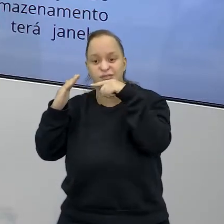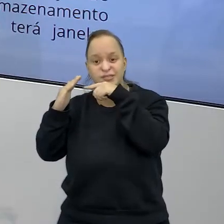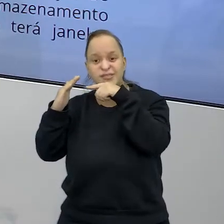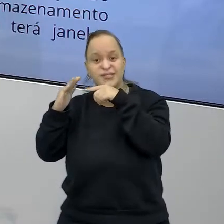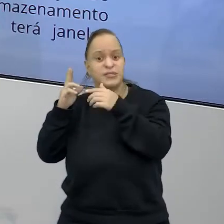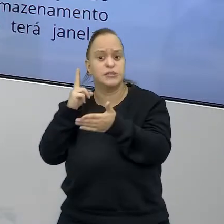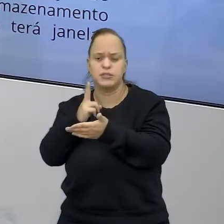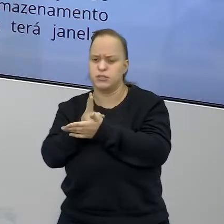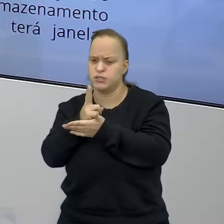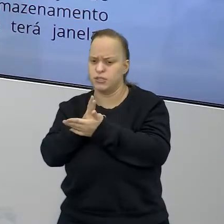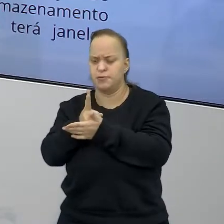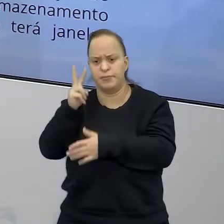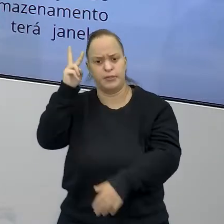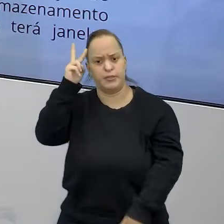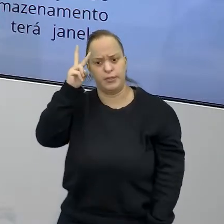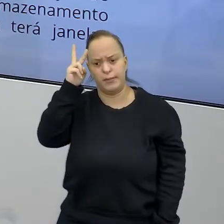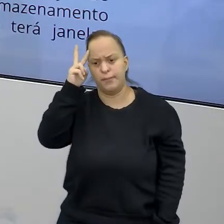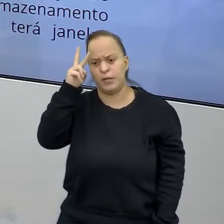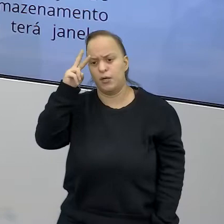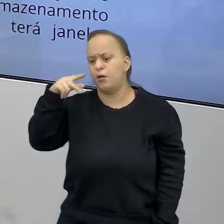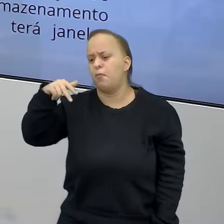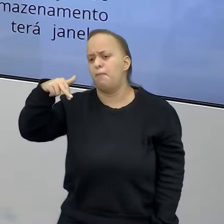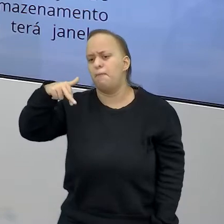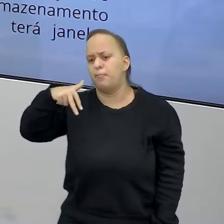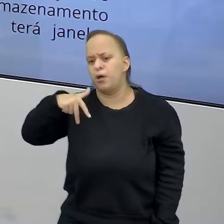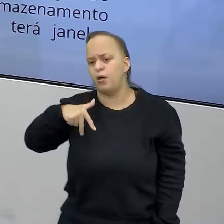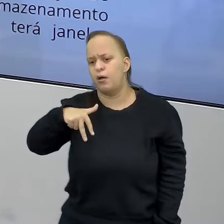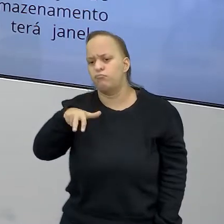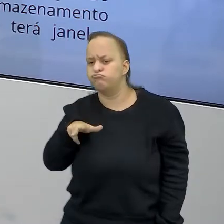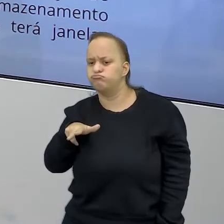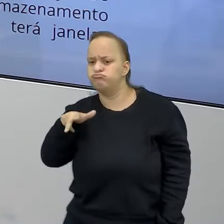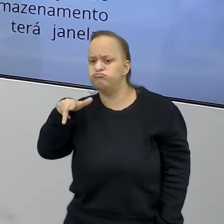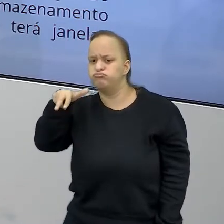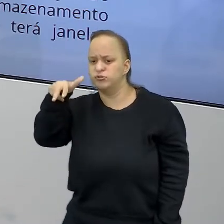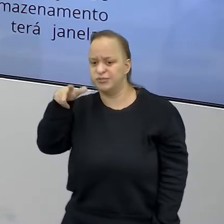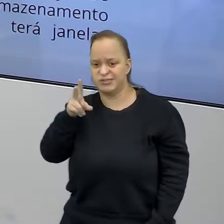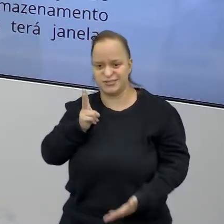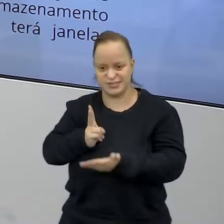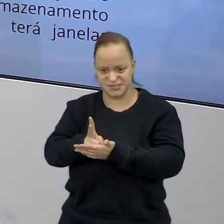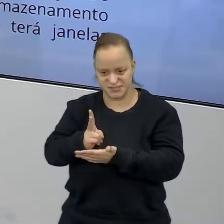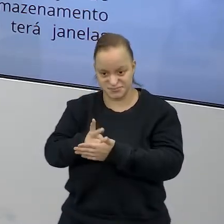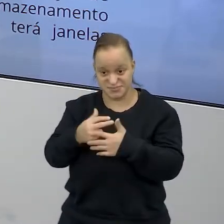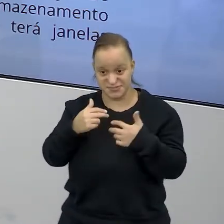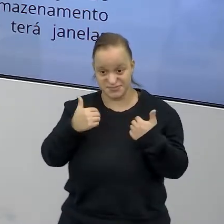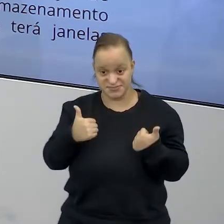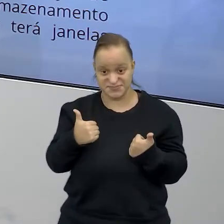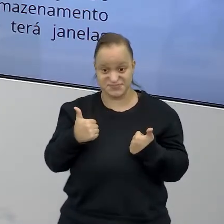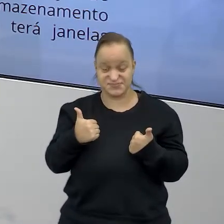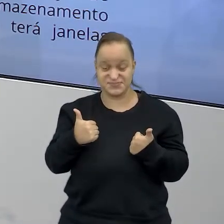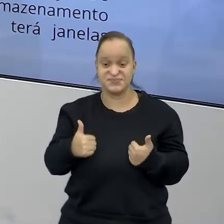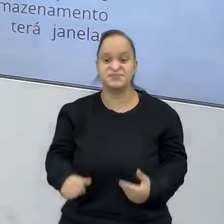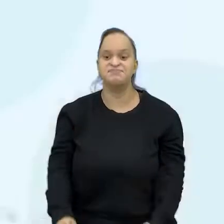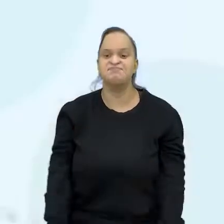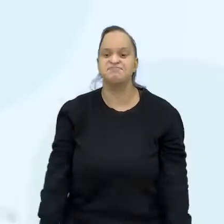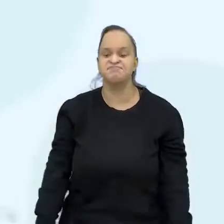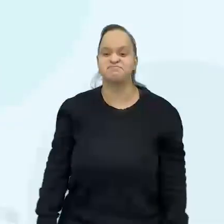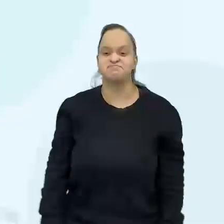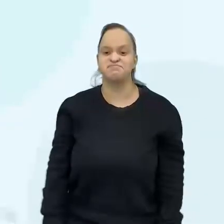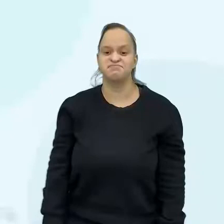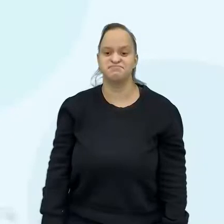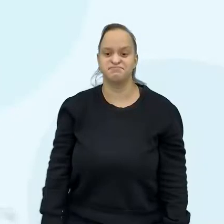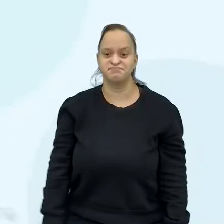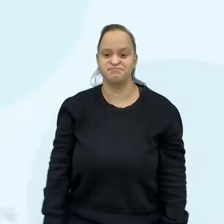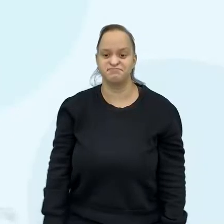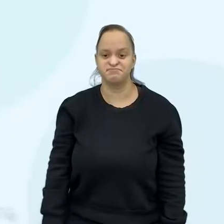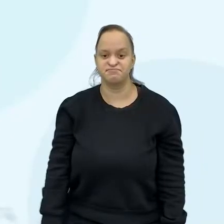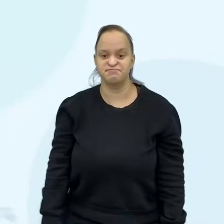ser onde a escada do térreo para o primeiro andar vai chegar, tudo bem? Então vamos lá. E